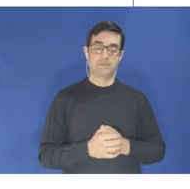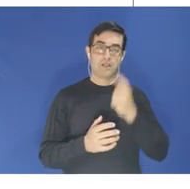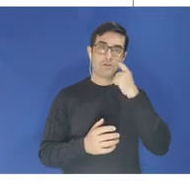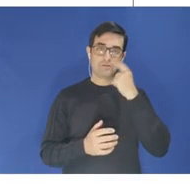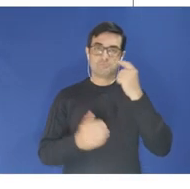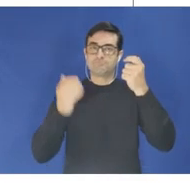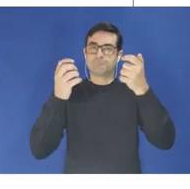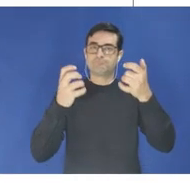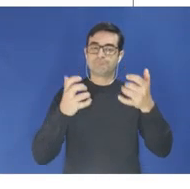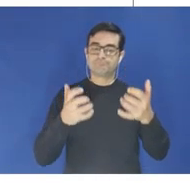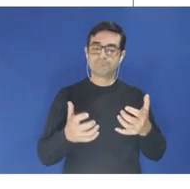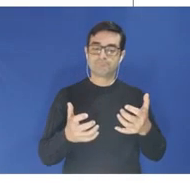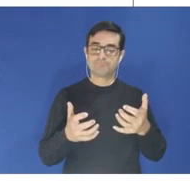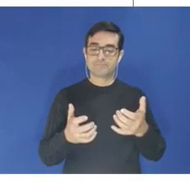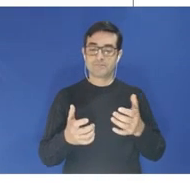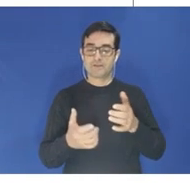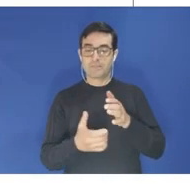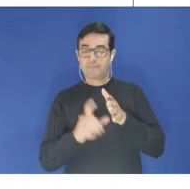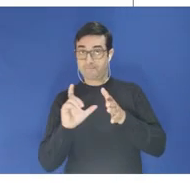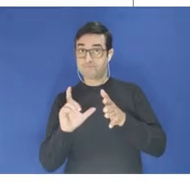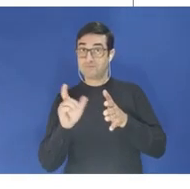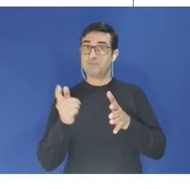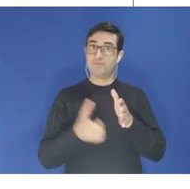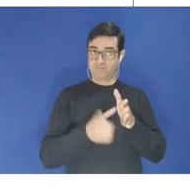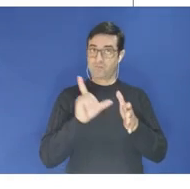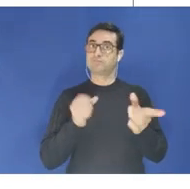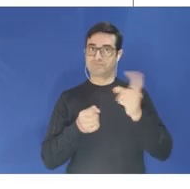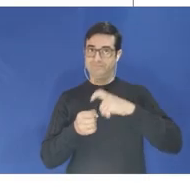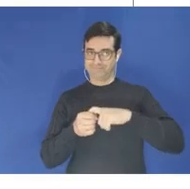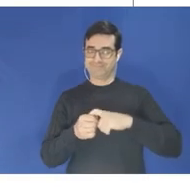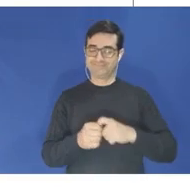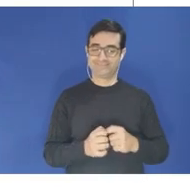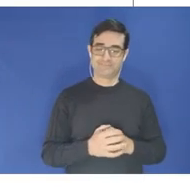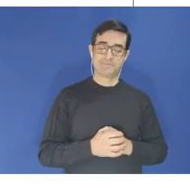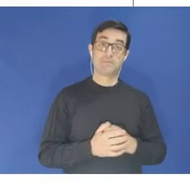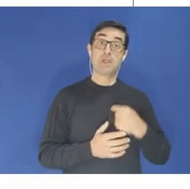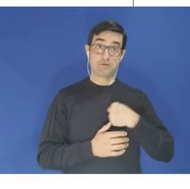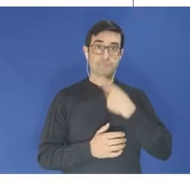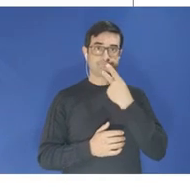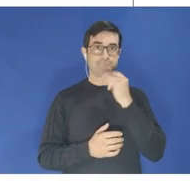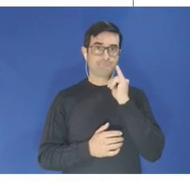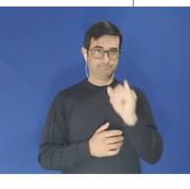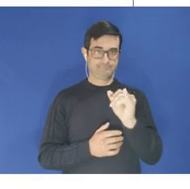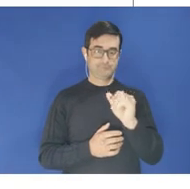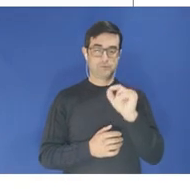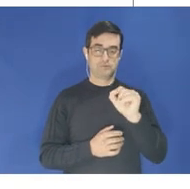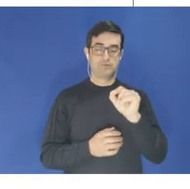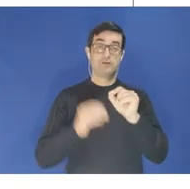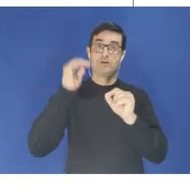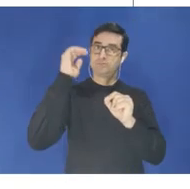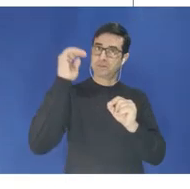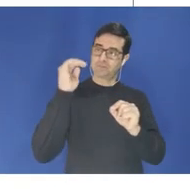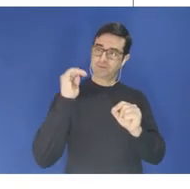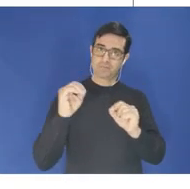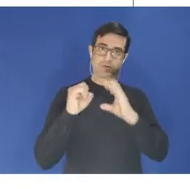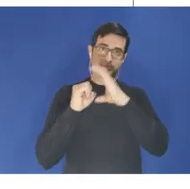mesma justificativa que eu estava explicando. Ó. Olha o que acontece aqui. Voltando. Eu disse que vai